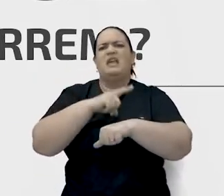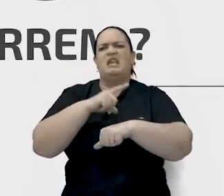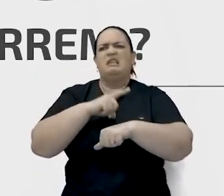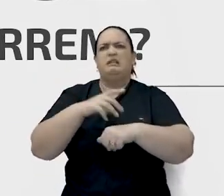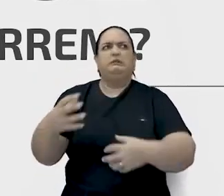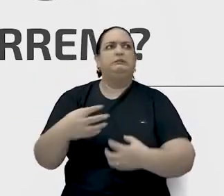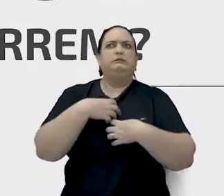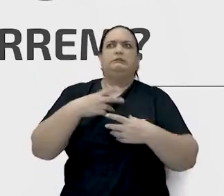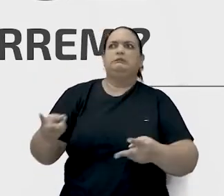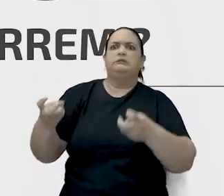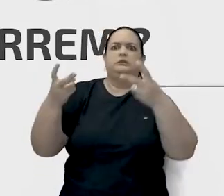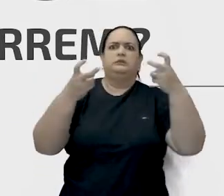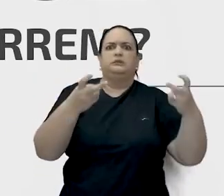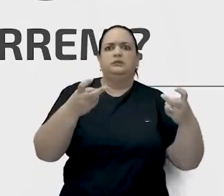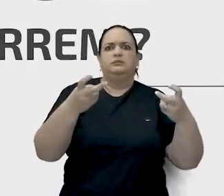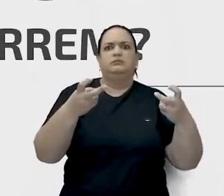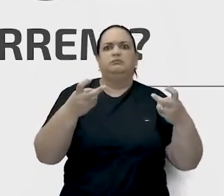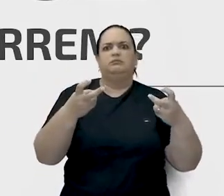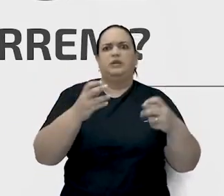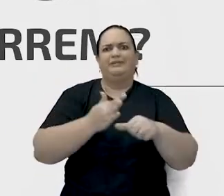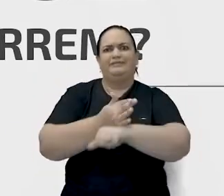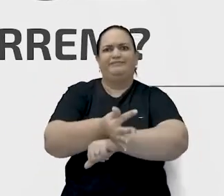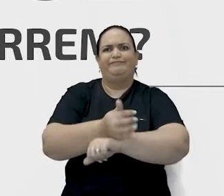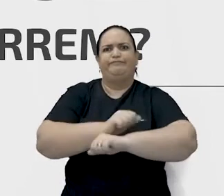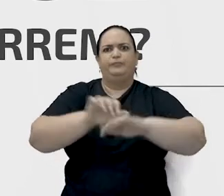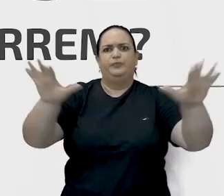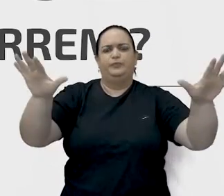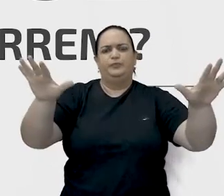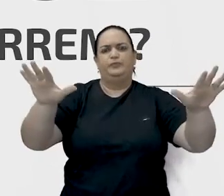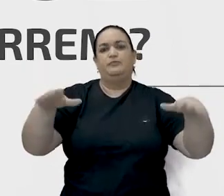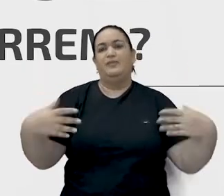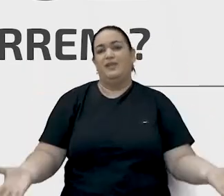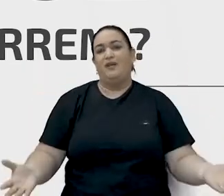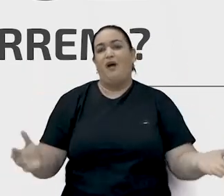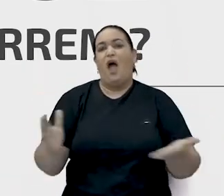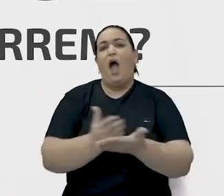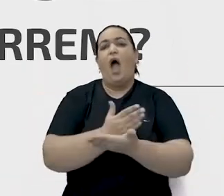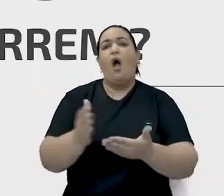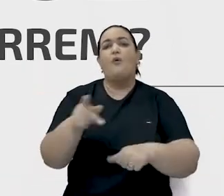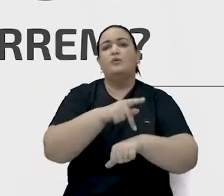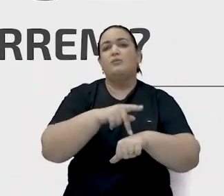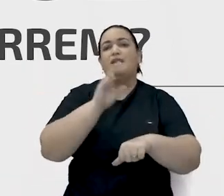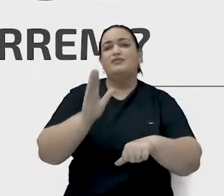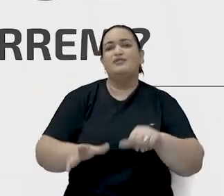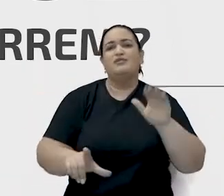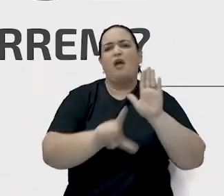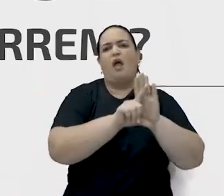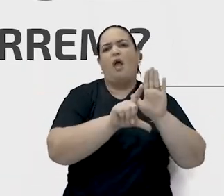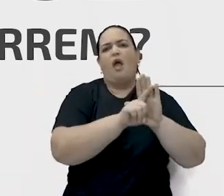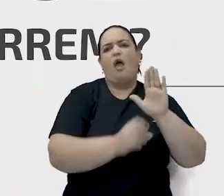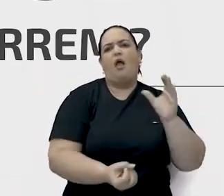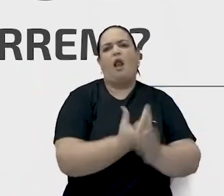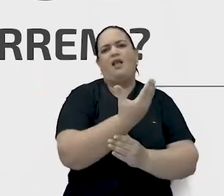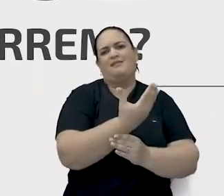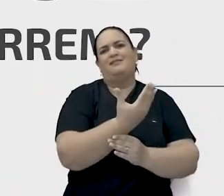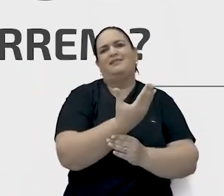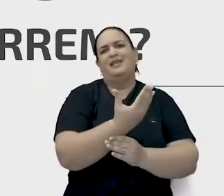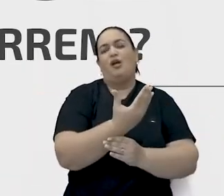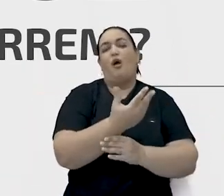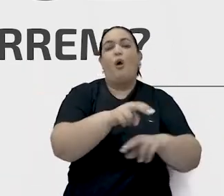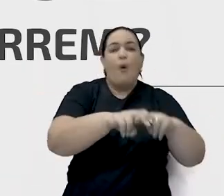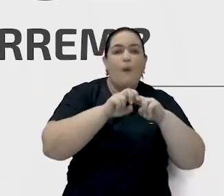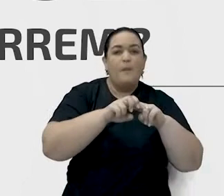Com isso, alguns países já geram leis que fazem com que esse impacto seja